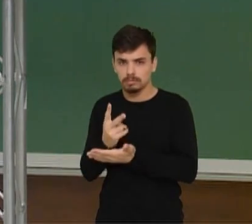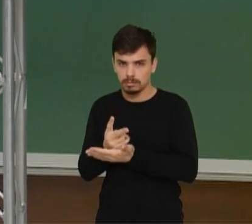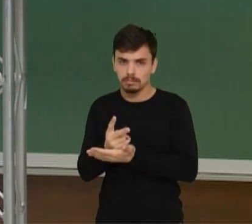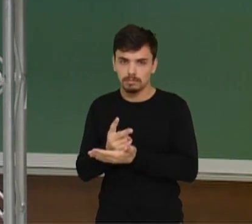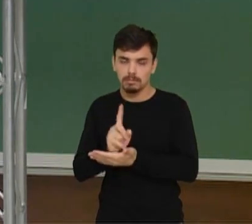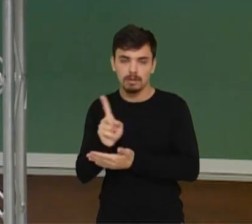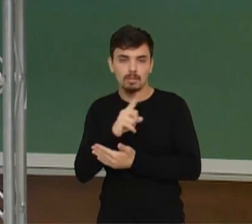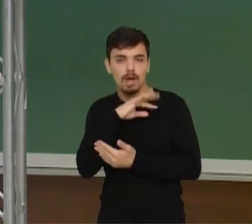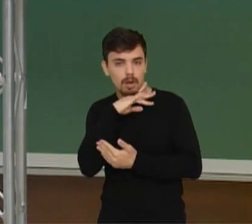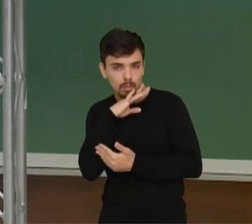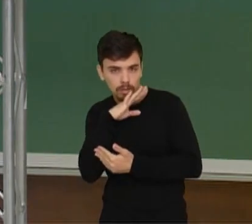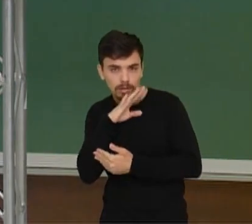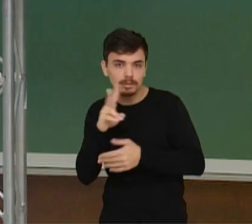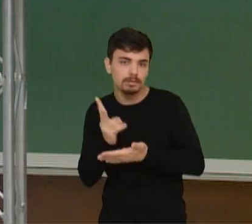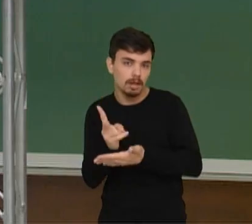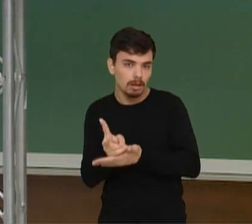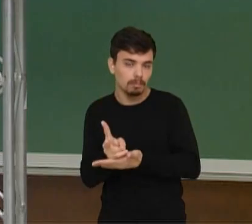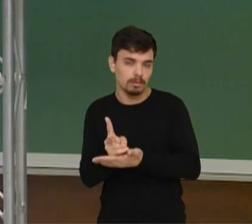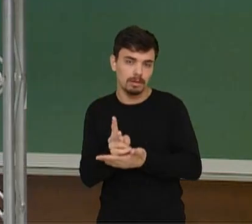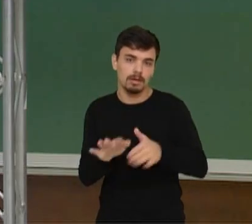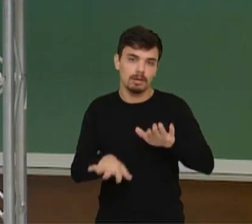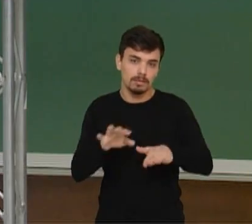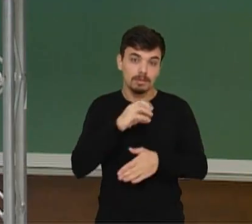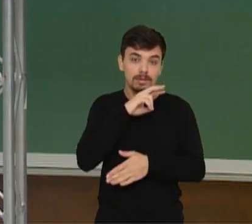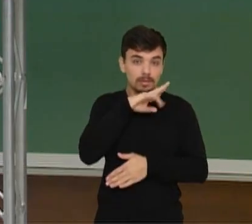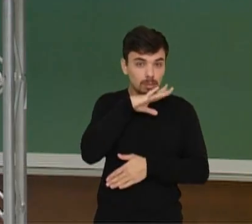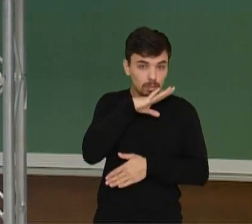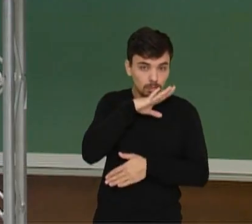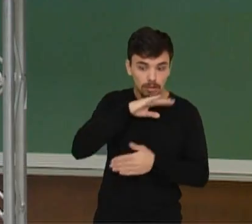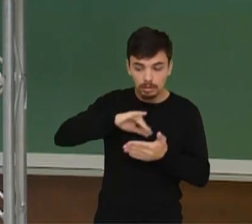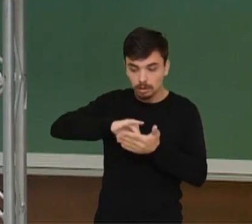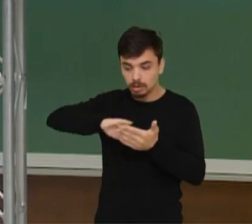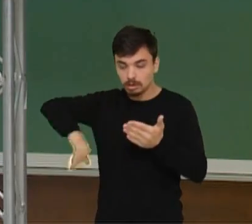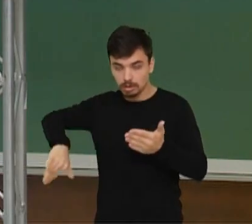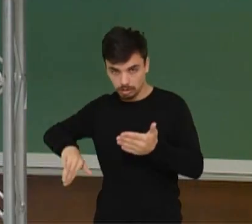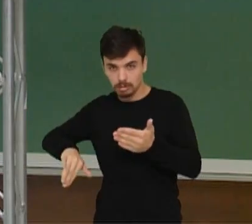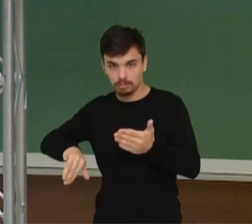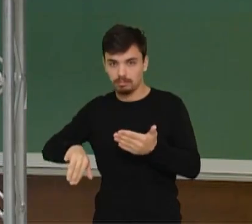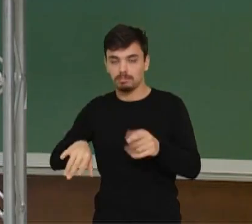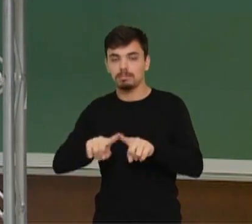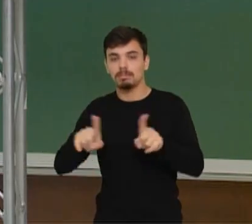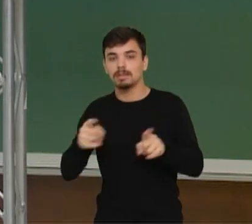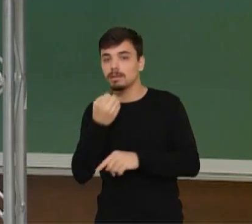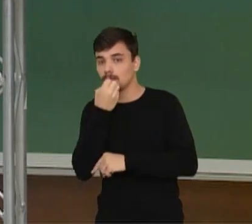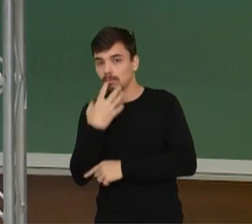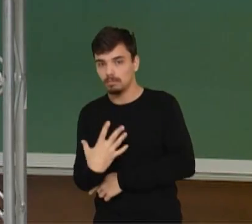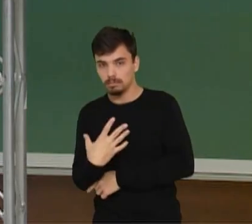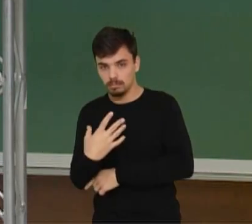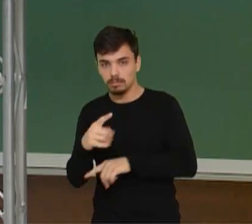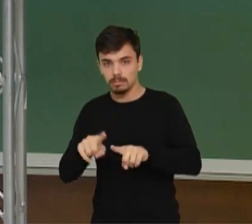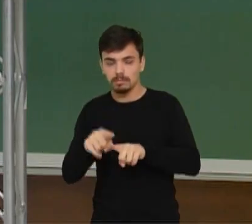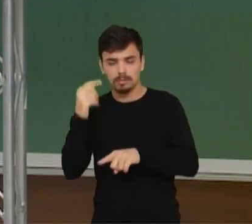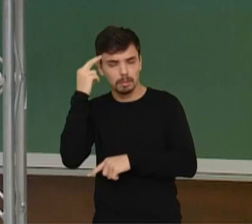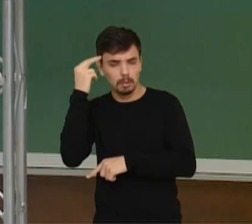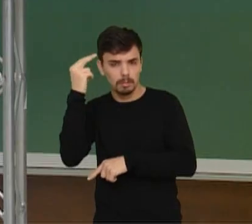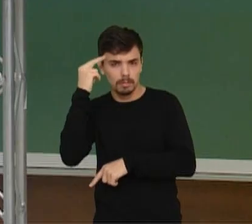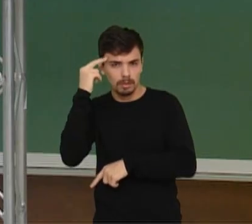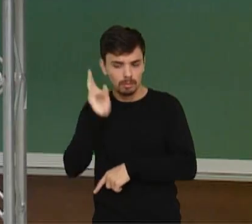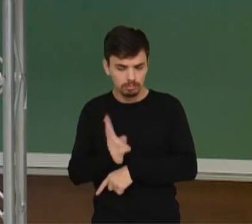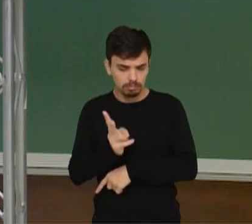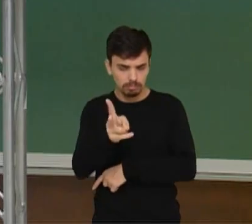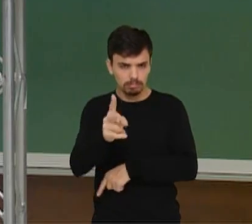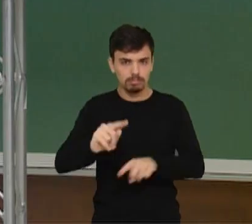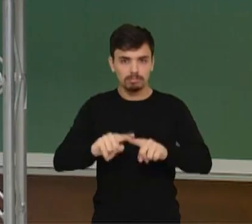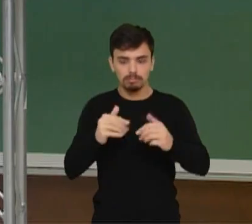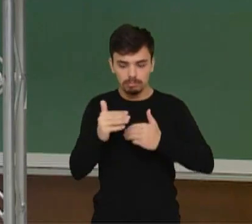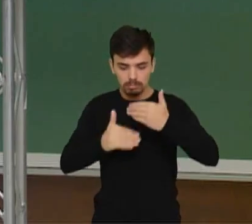mutação é ruim. Quando a mutação é ruim, ela acaba sendo eliminada do ambiente pela seleção natural. Se ela é boa ou se ela é neutra, ela acaba ficando. E com o